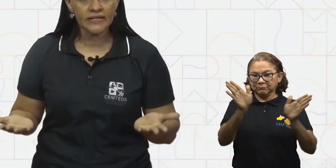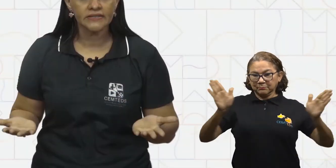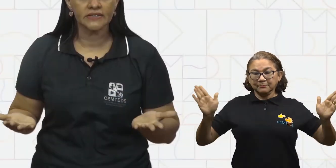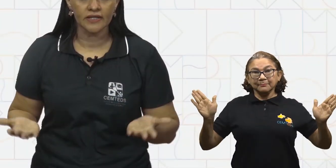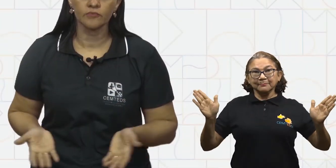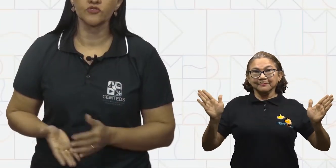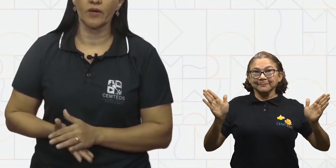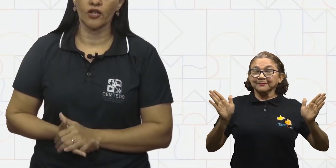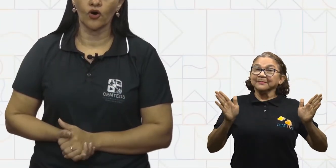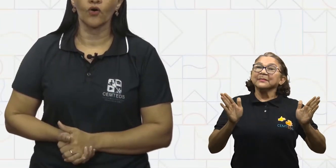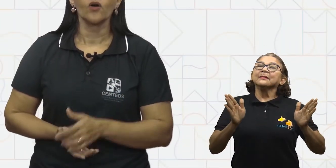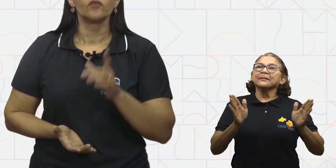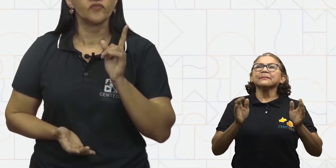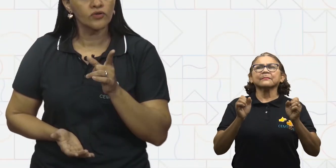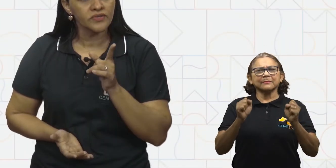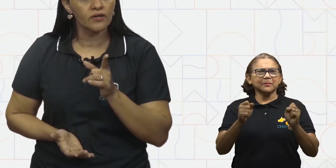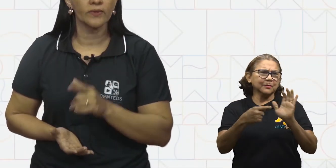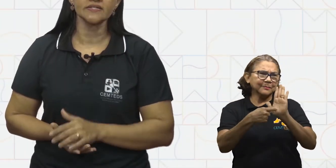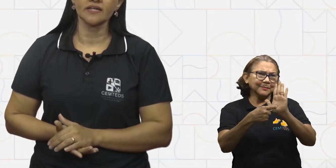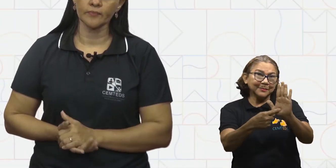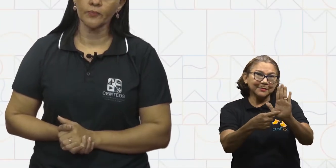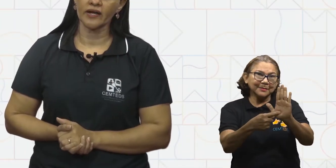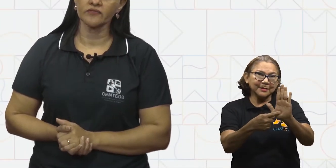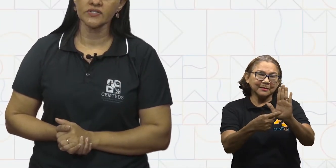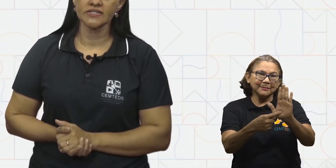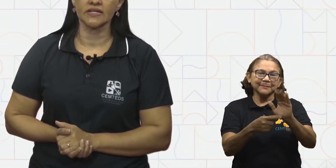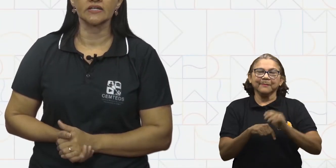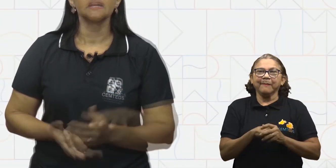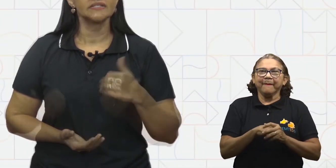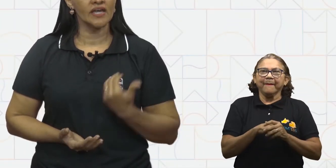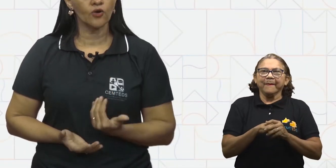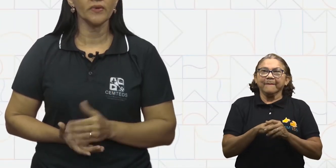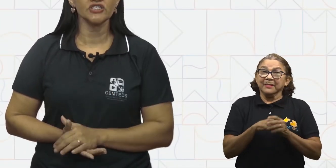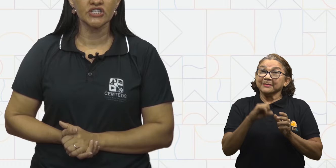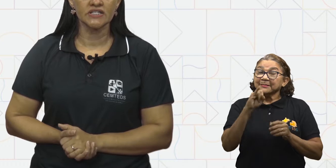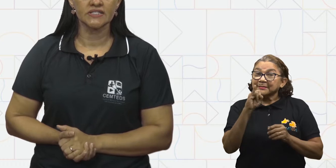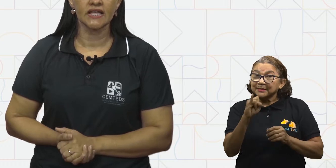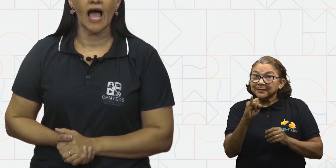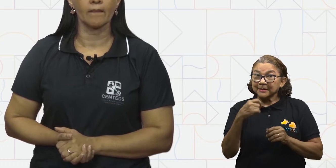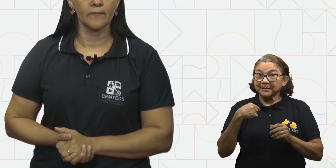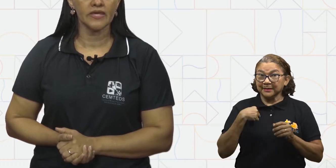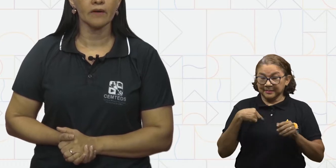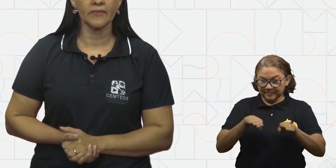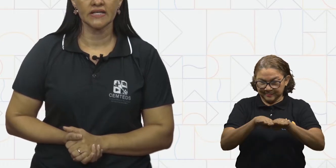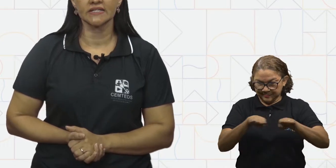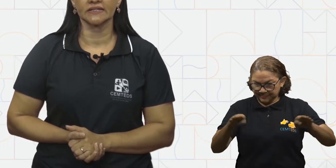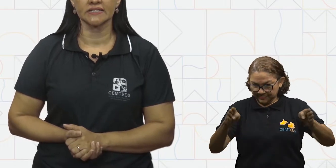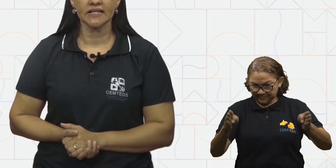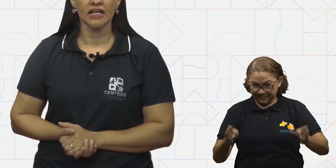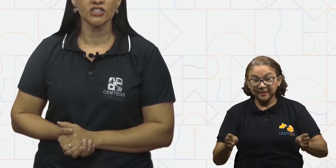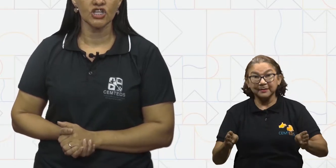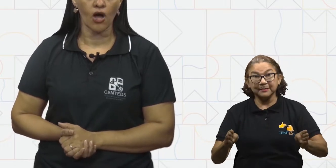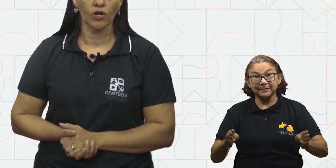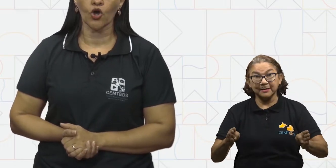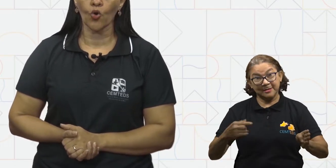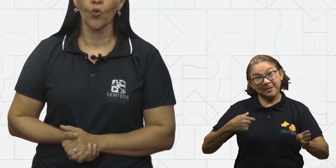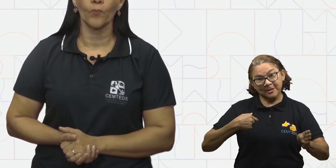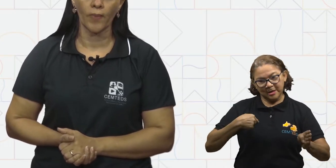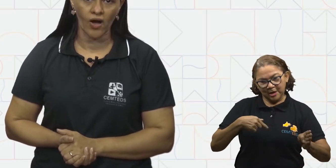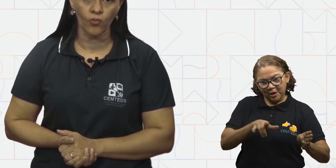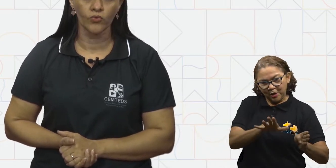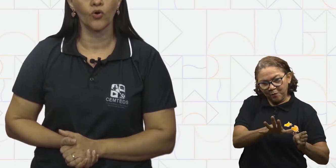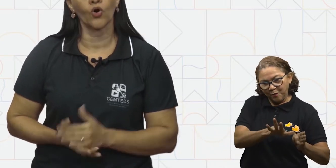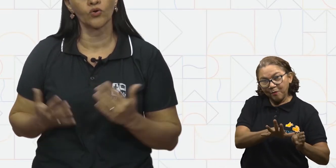abertos. Para entendermos melhor, vou dar um exemplo para você. Se eu medisse a minha mesa da sala de aula